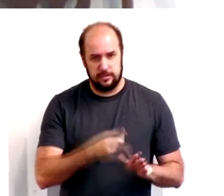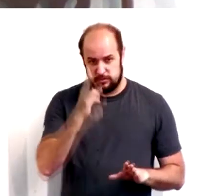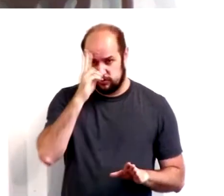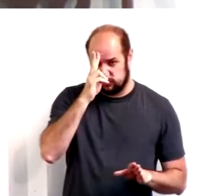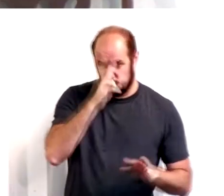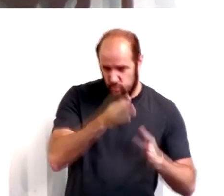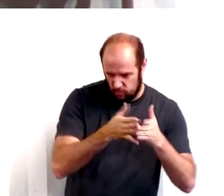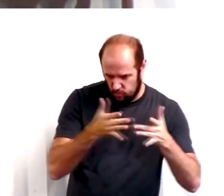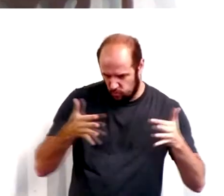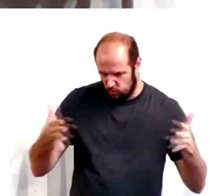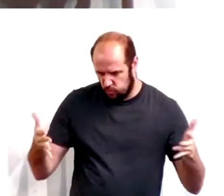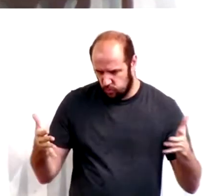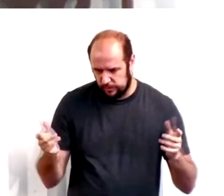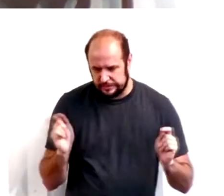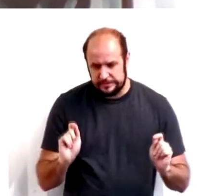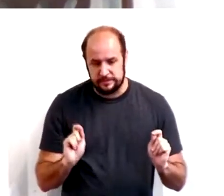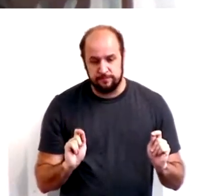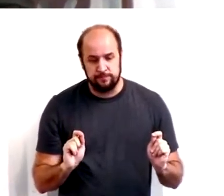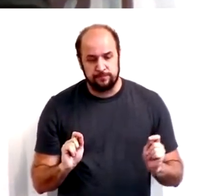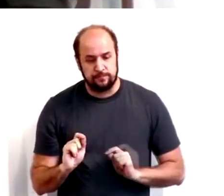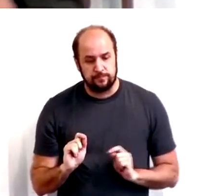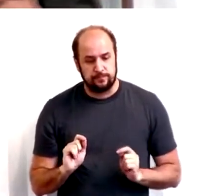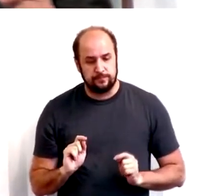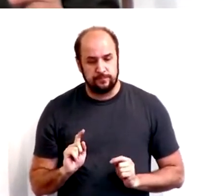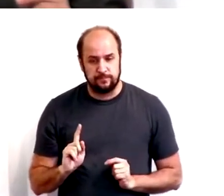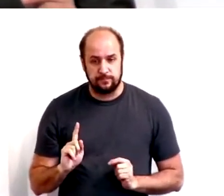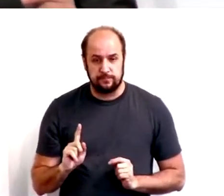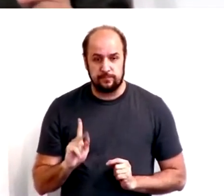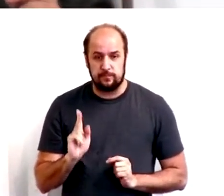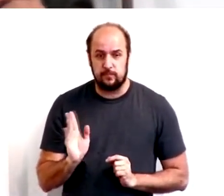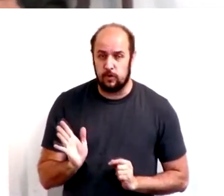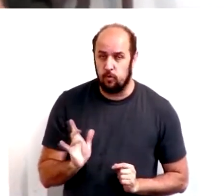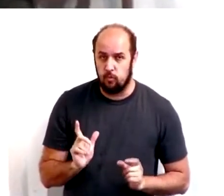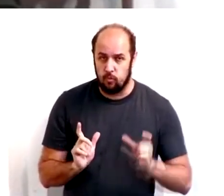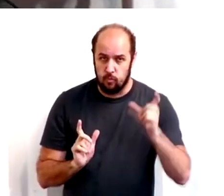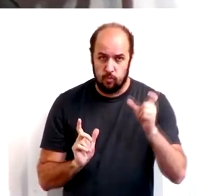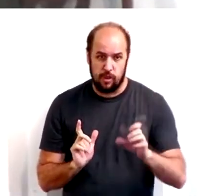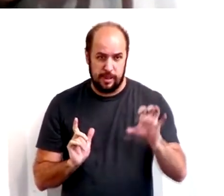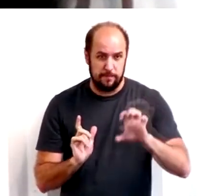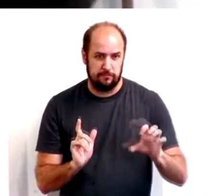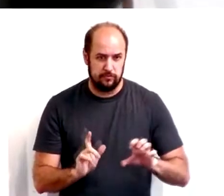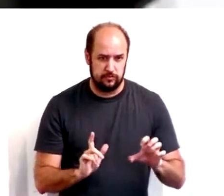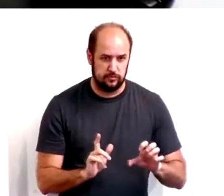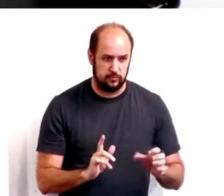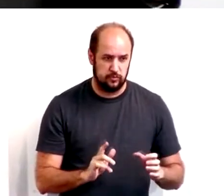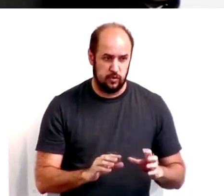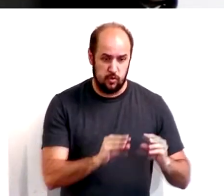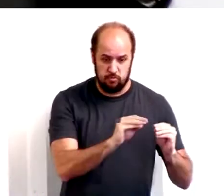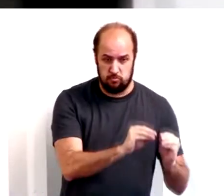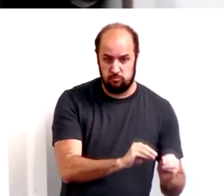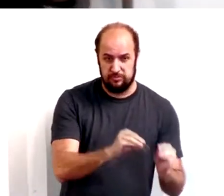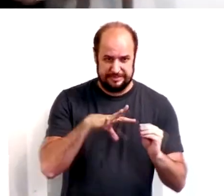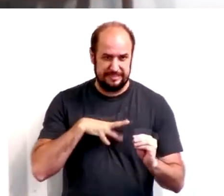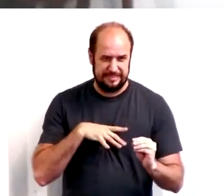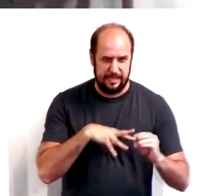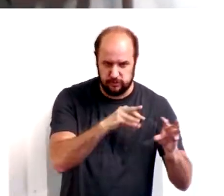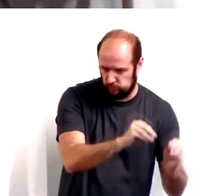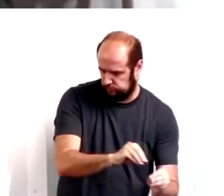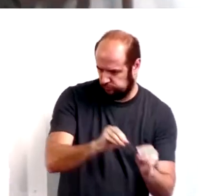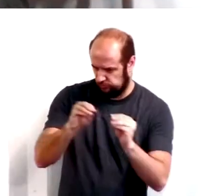narrativa é que, possivelmente, quando ele estava indo de Filipos até Roma,